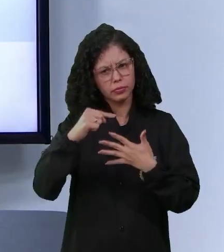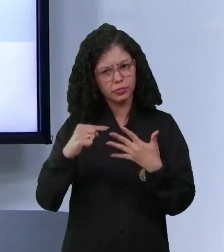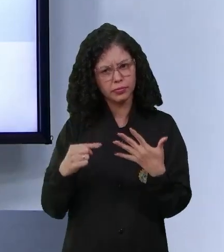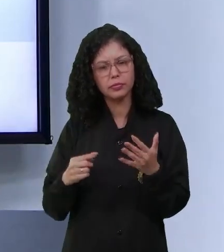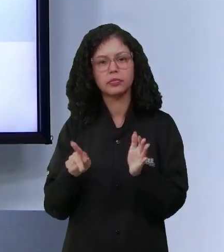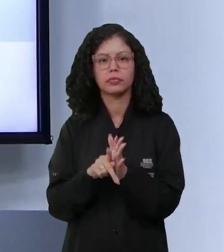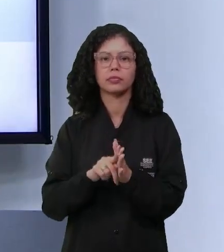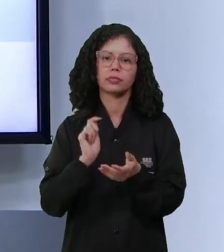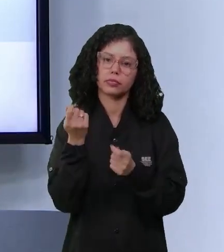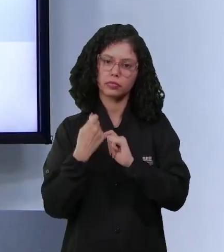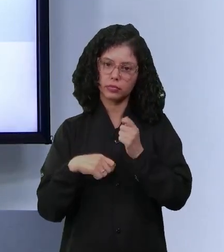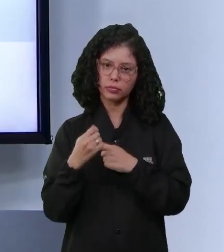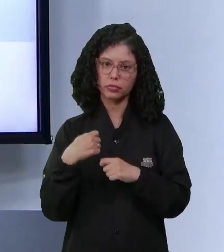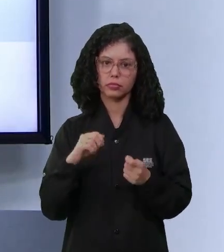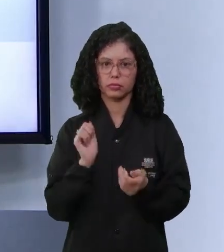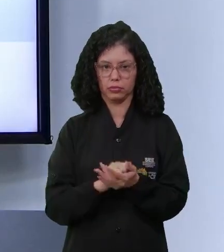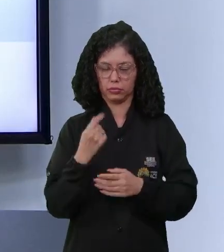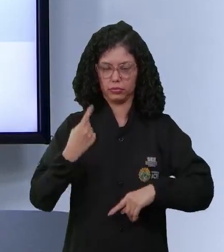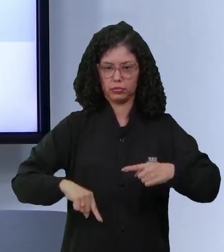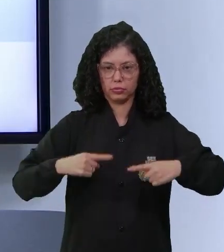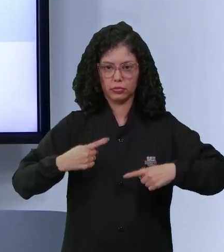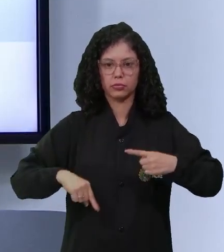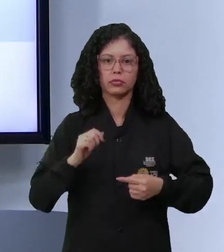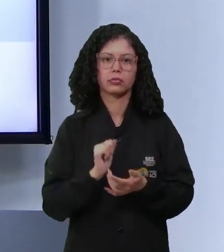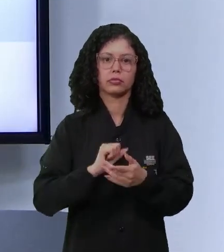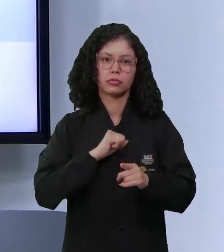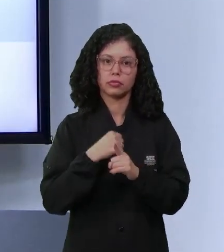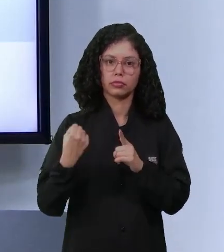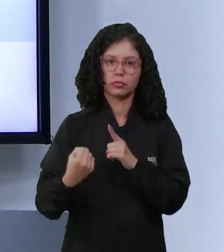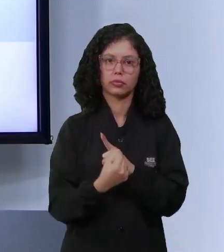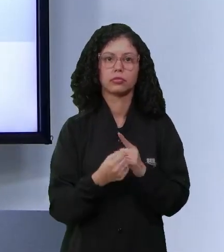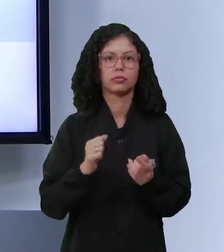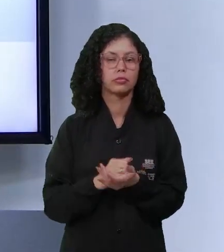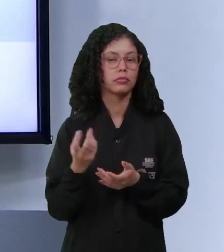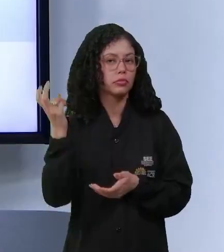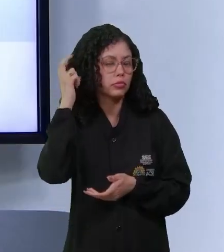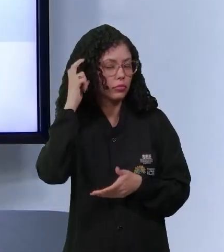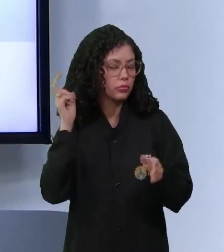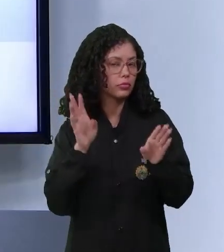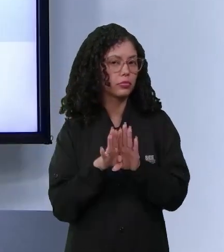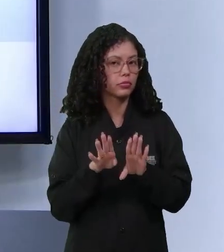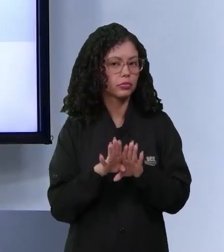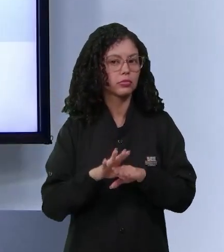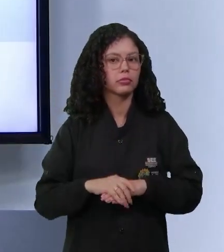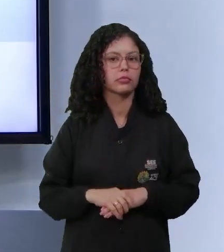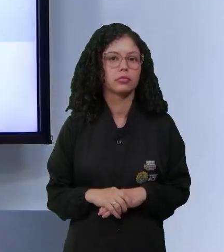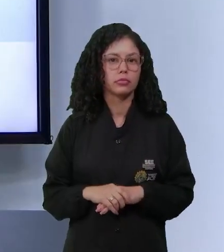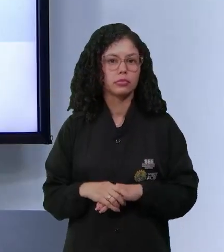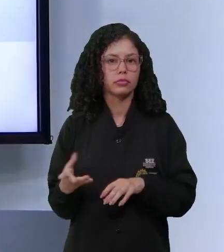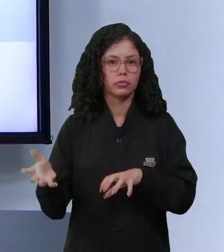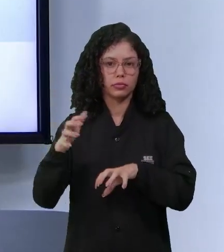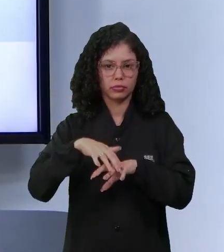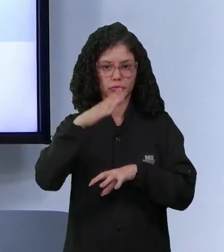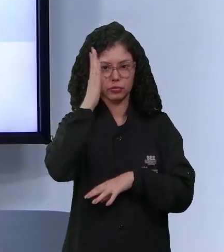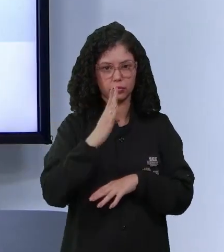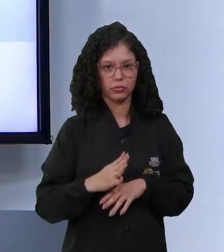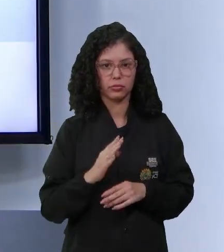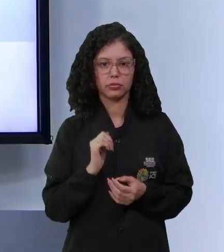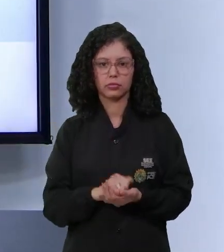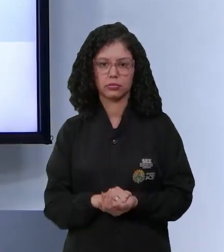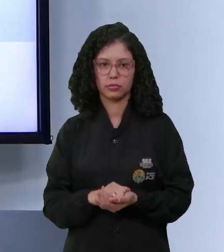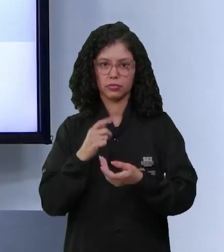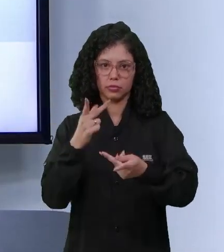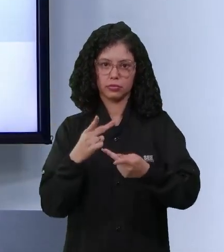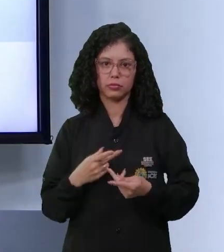áreas, econômicas, políticas, sociais, culturais do período colonial brasileiro. Então eu